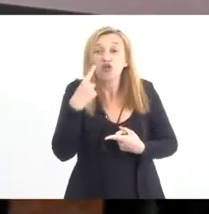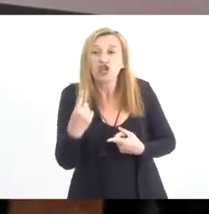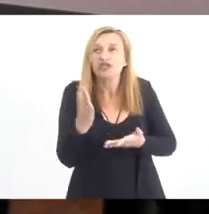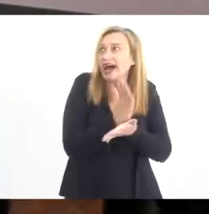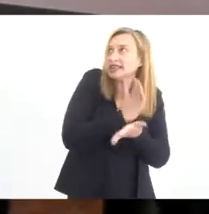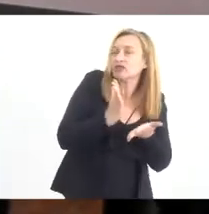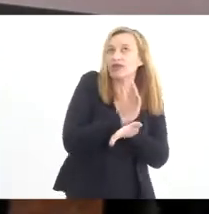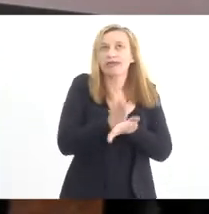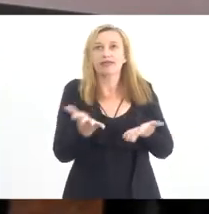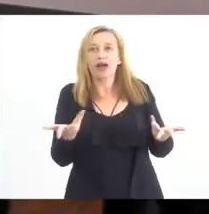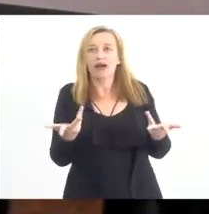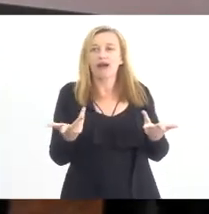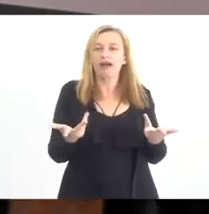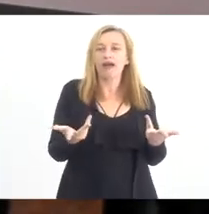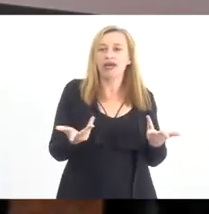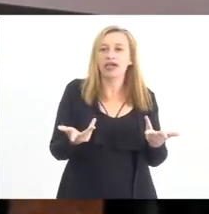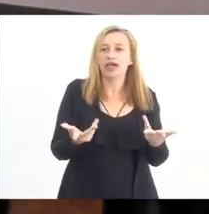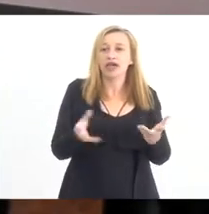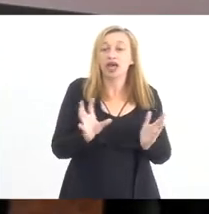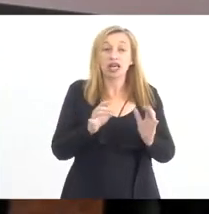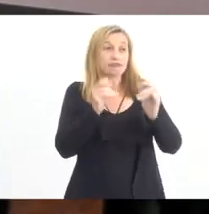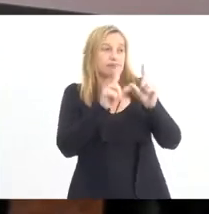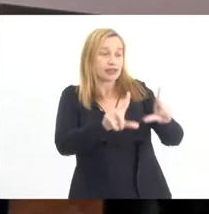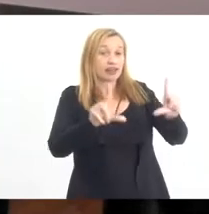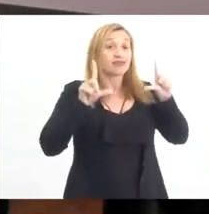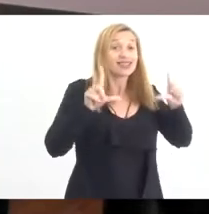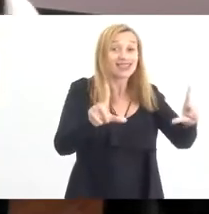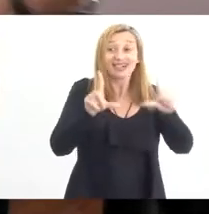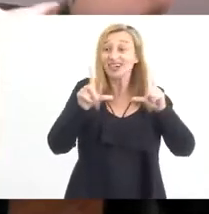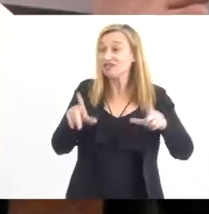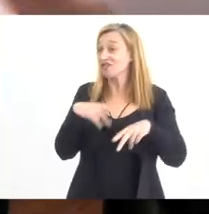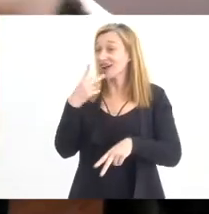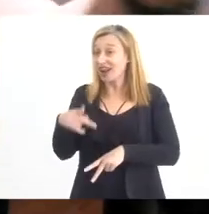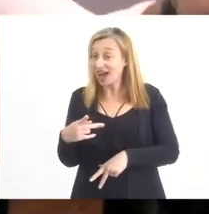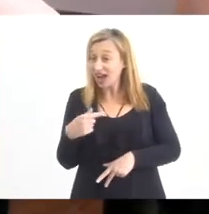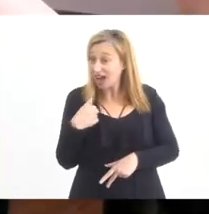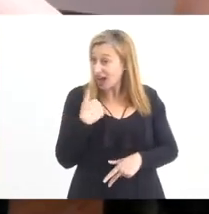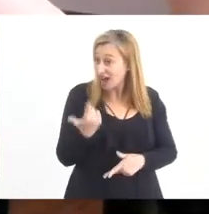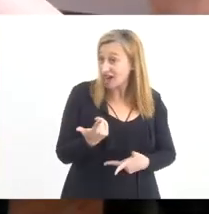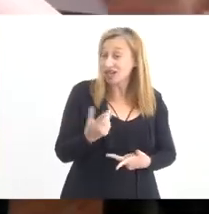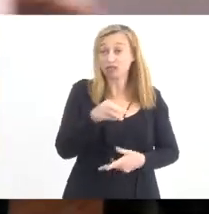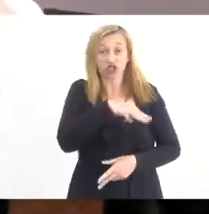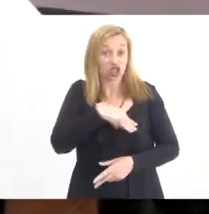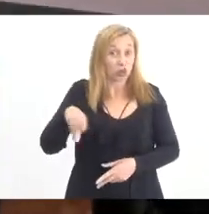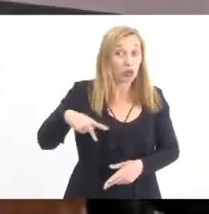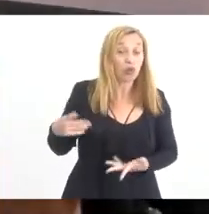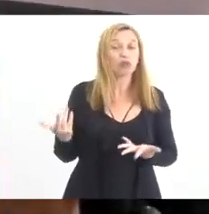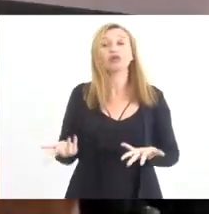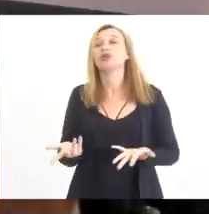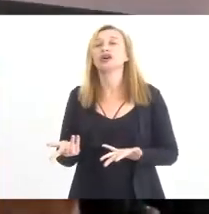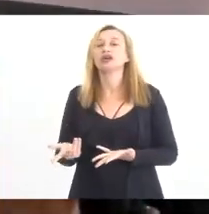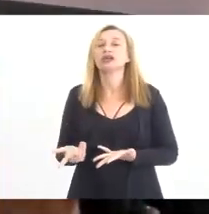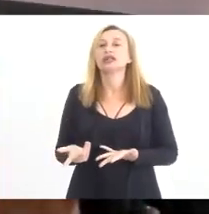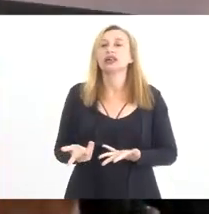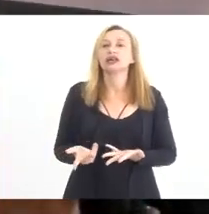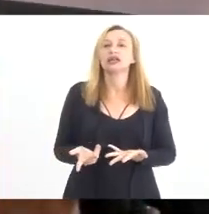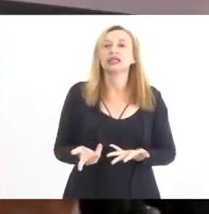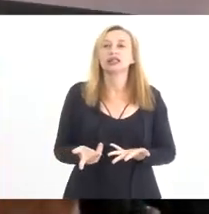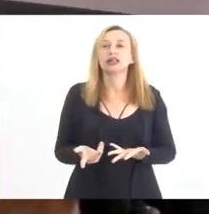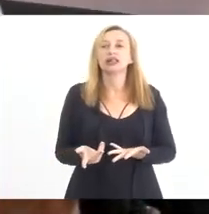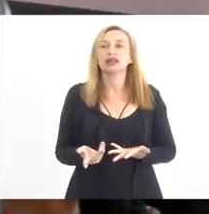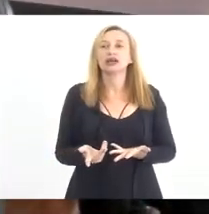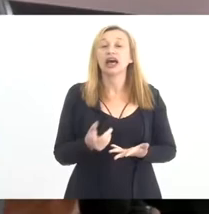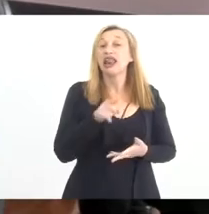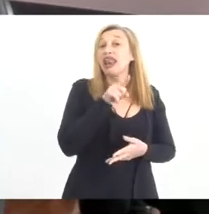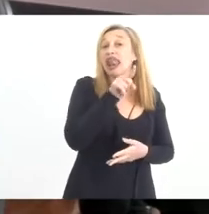até a rede de televisão falar, e eu já vou falar de Ministério Público, dando prensa lá